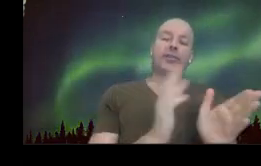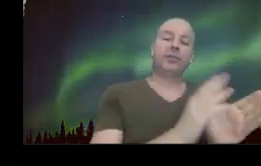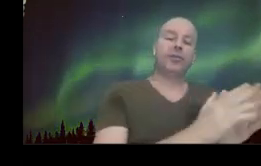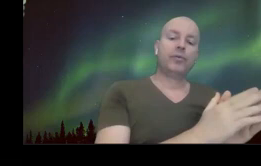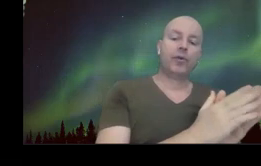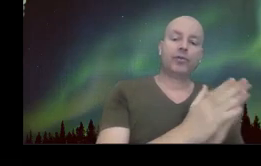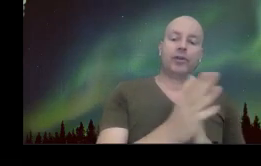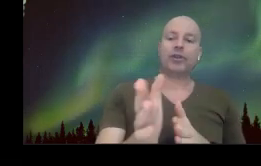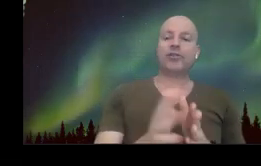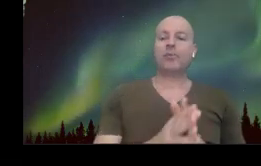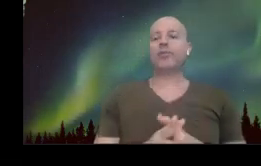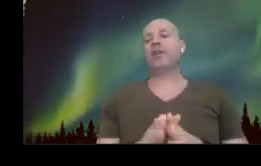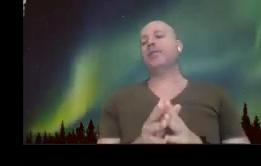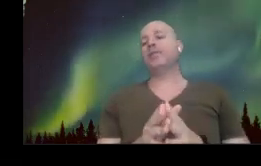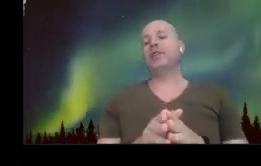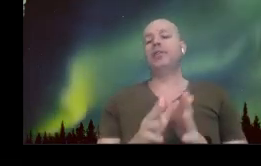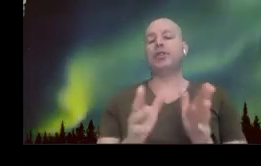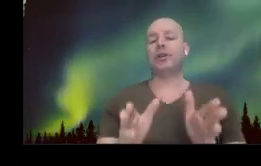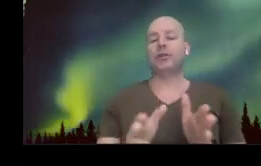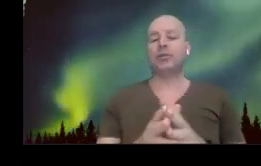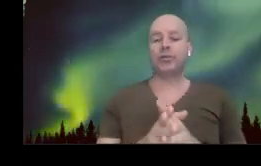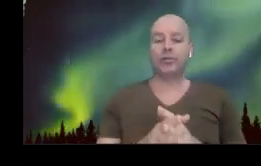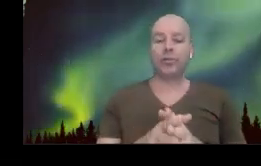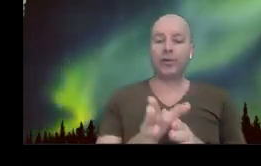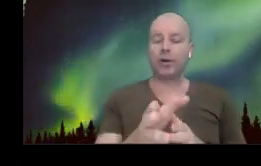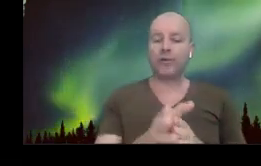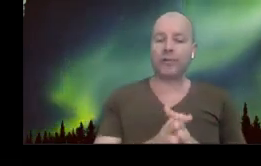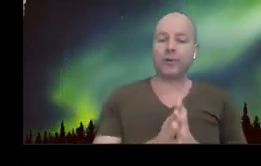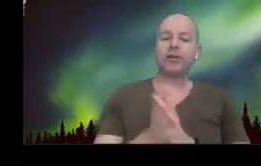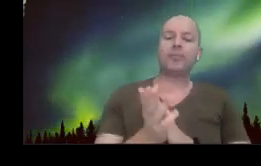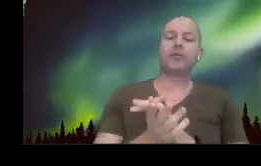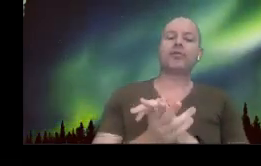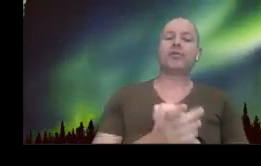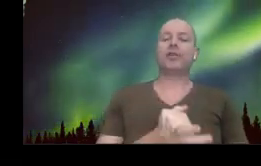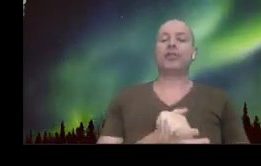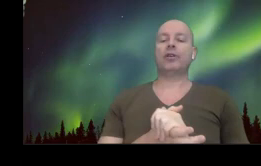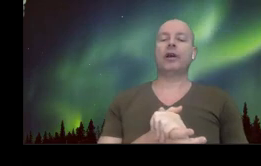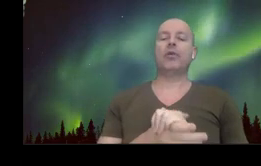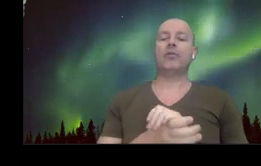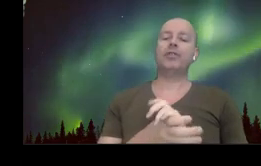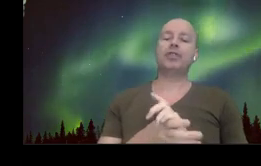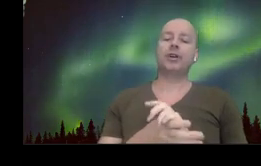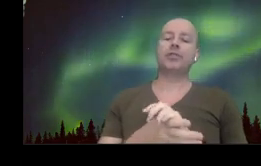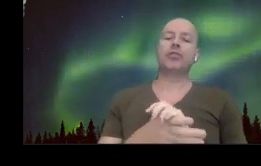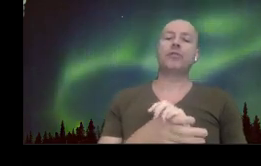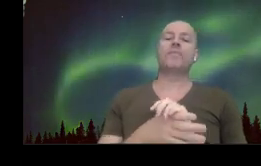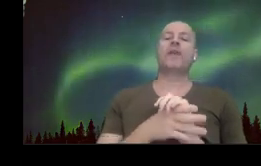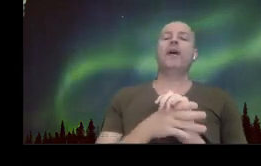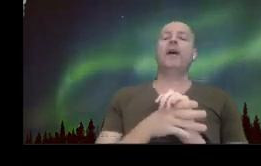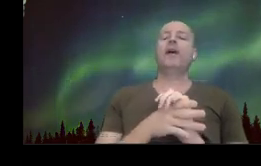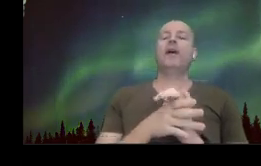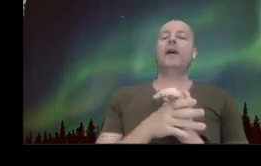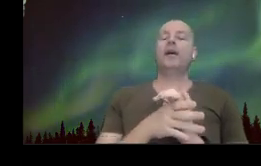Antes de 2000, ou seja, nós temos aí 20 anos, completou agora, faz pouco tempo, inclusive, olha só que legal, 20